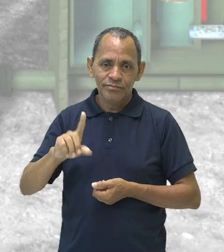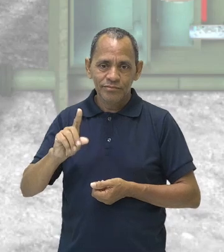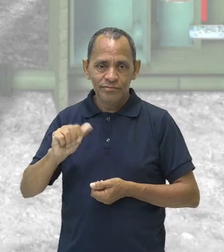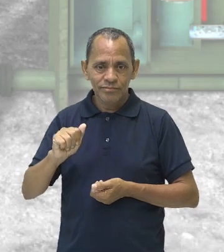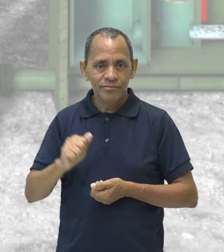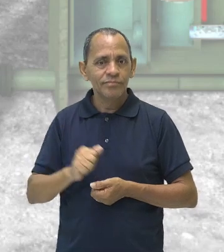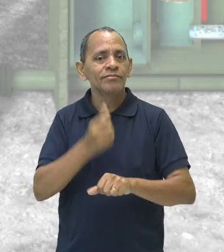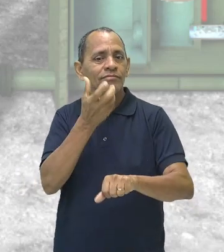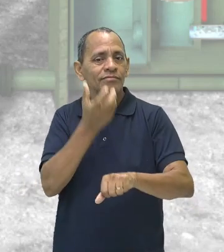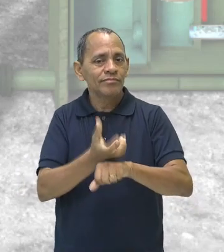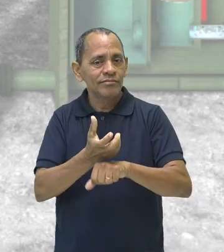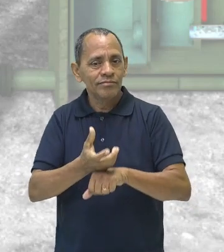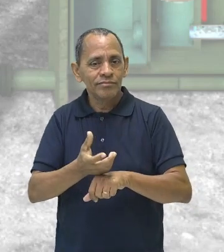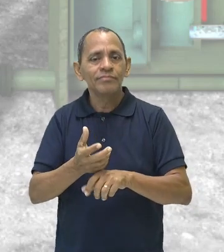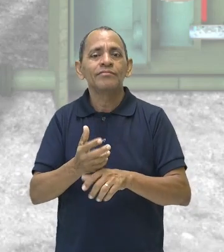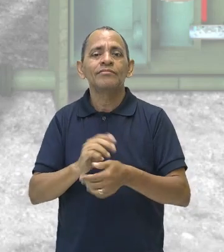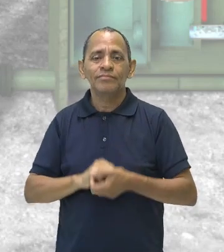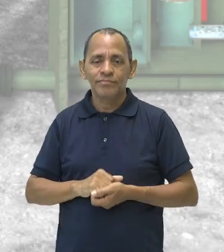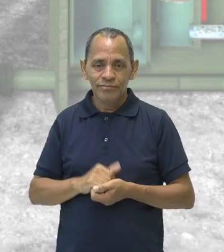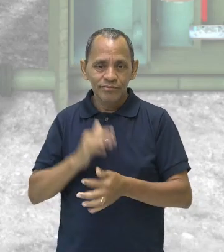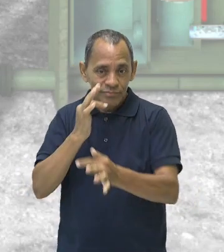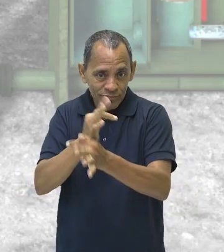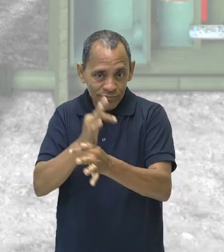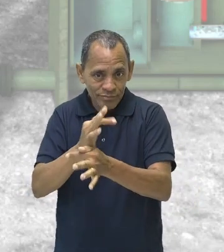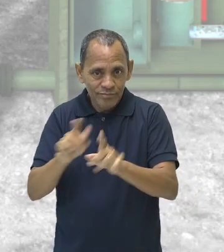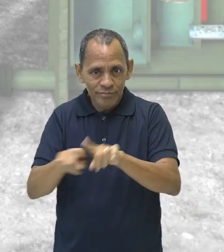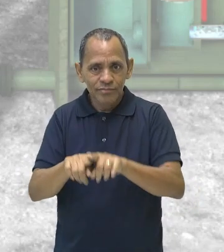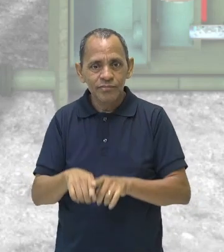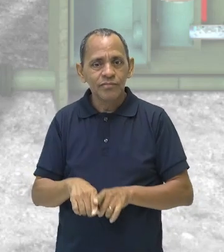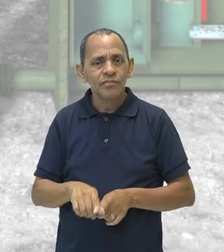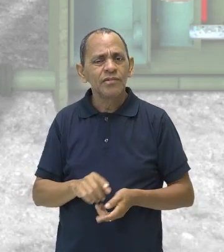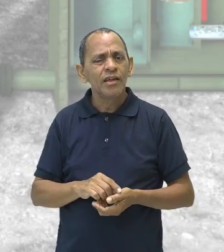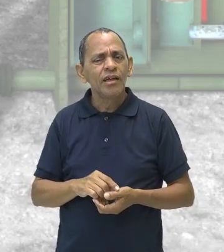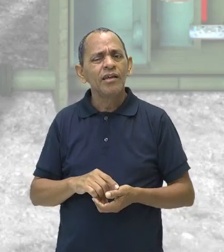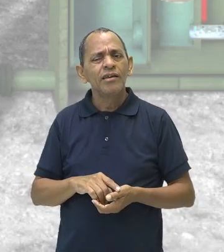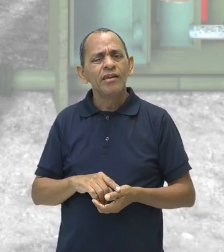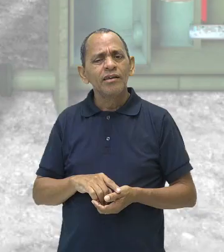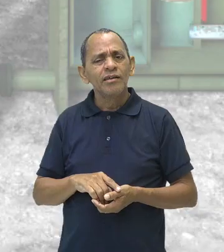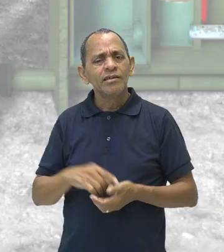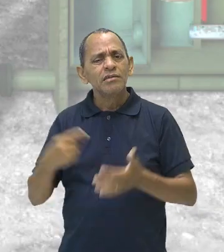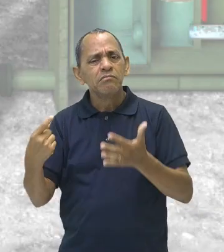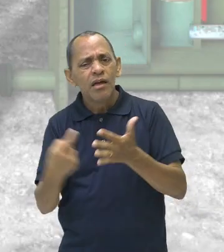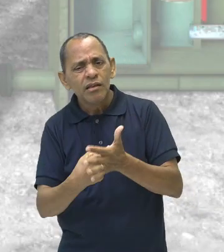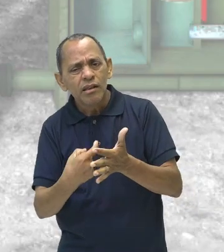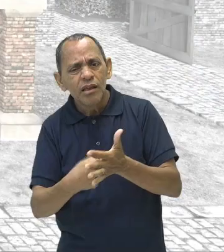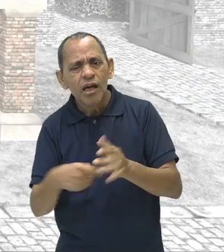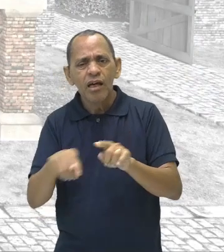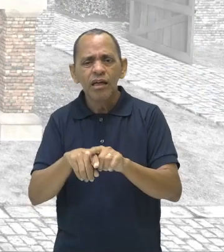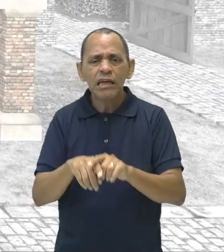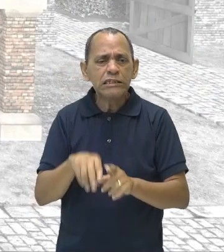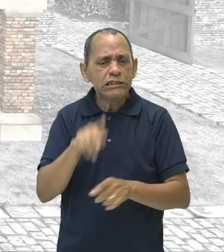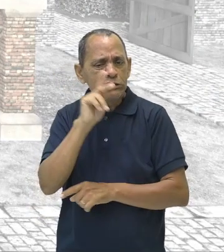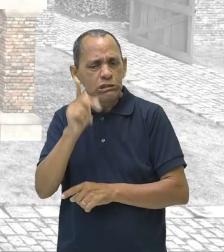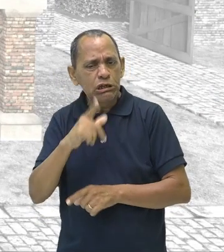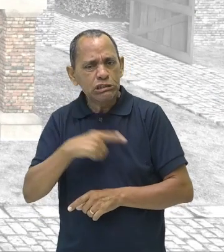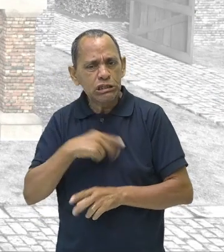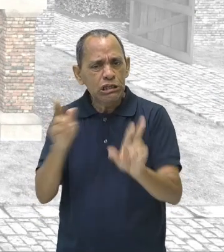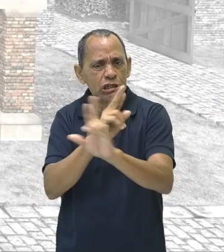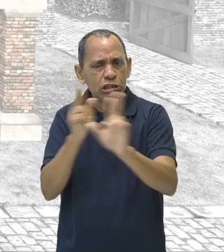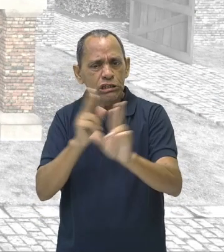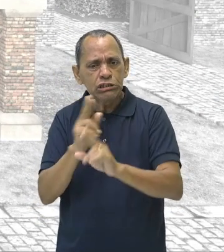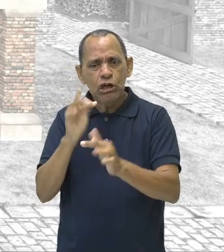de Física. Você pode estar se perguntando, o que história tem a ver com física? Tem